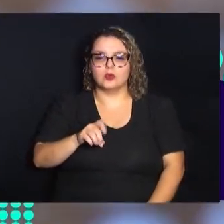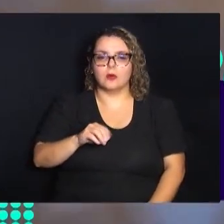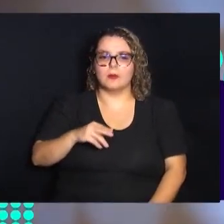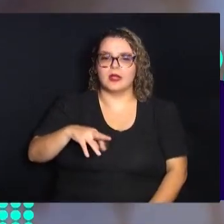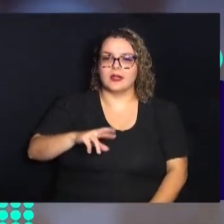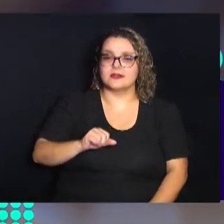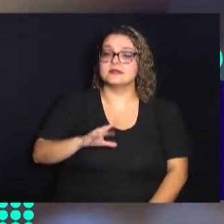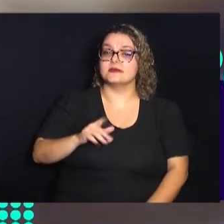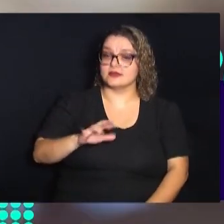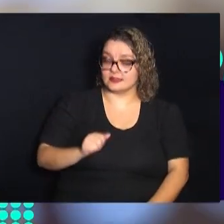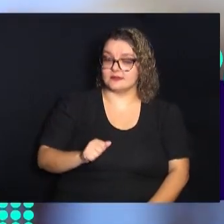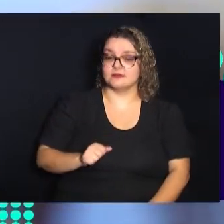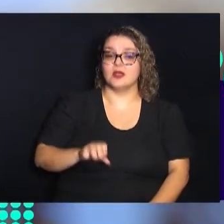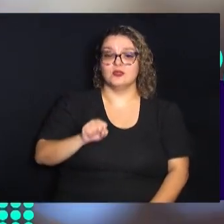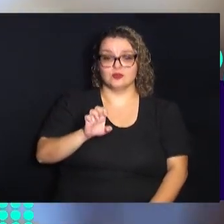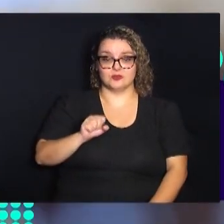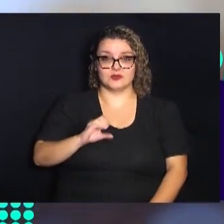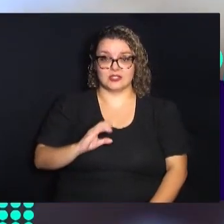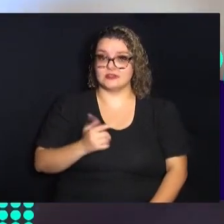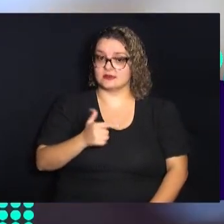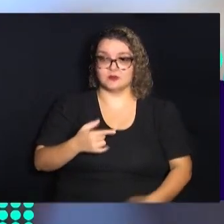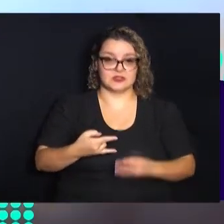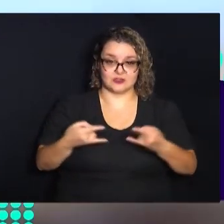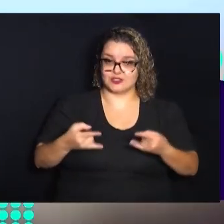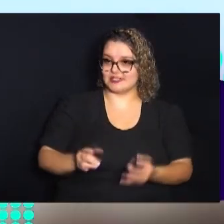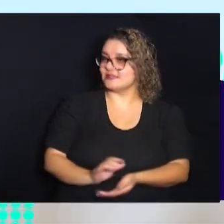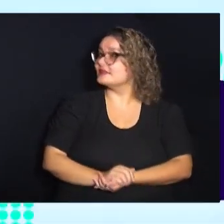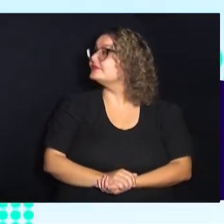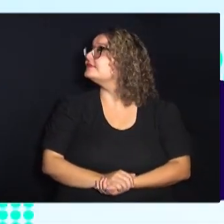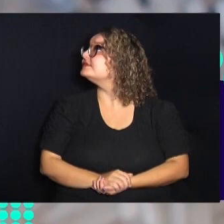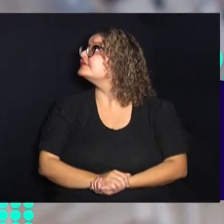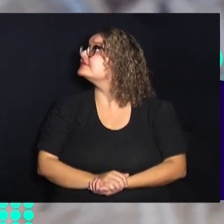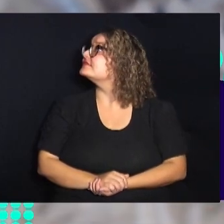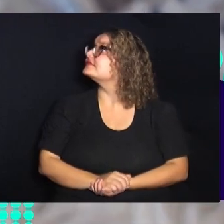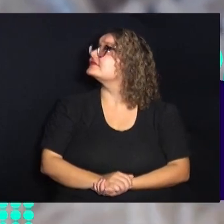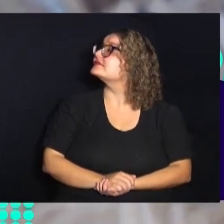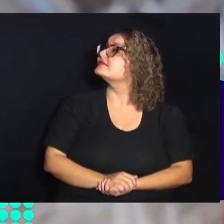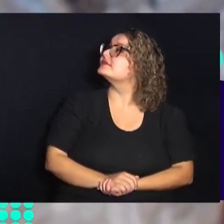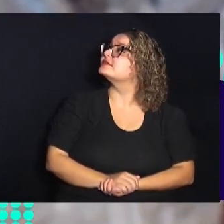do Galpão, no Sesc, sem retirada de ingressos.